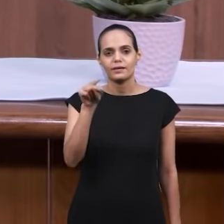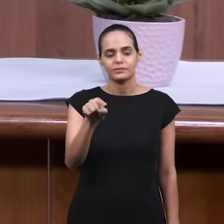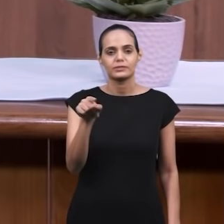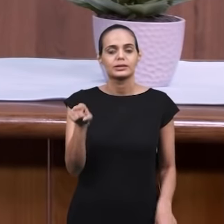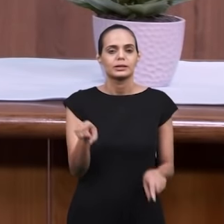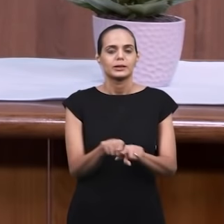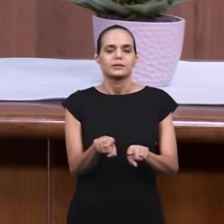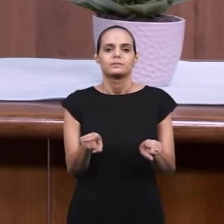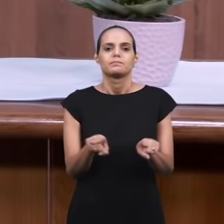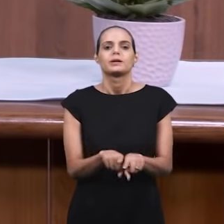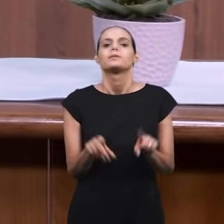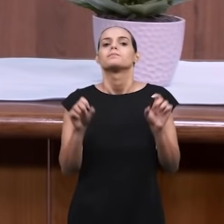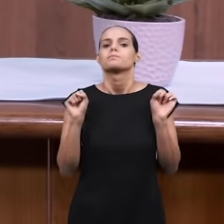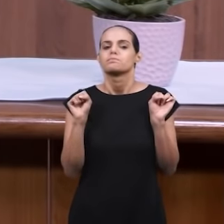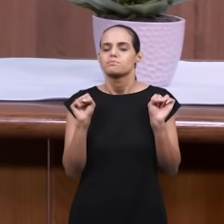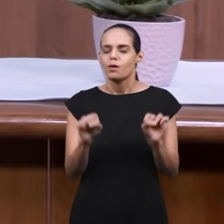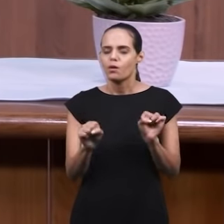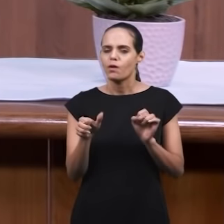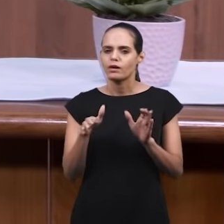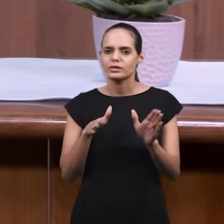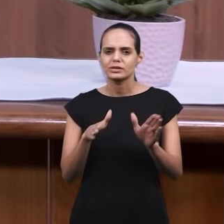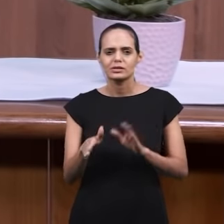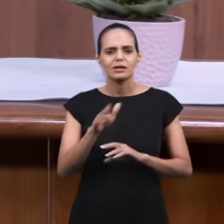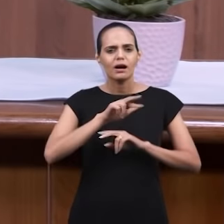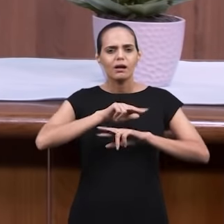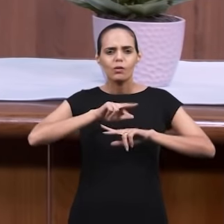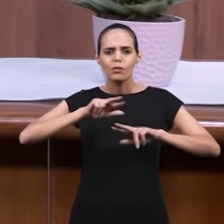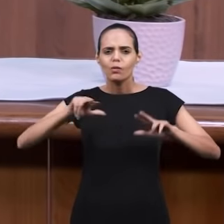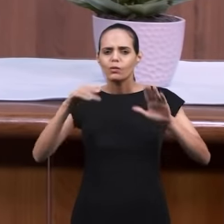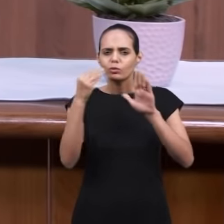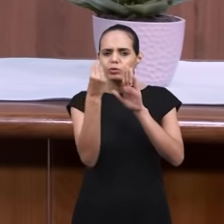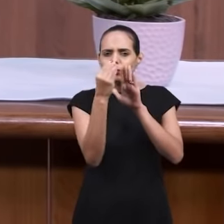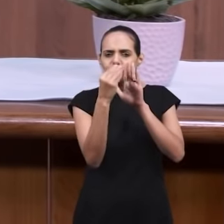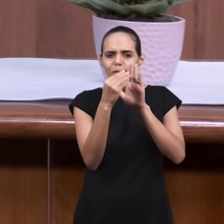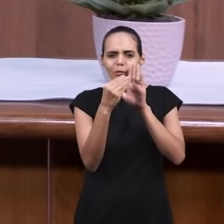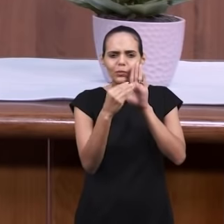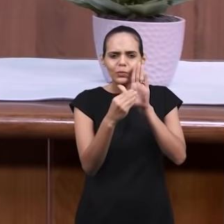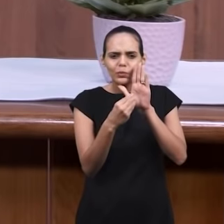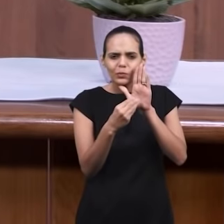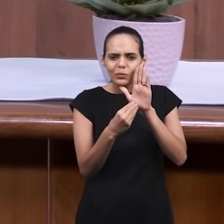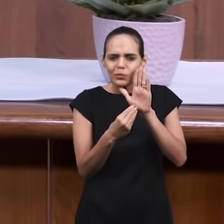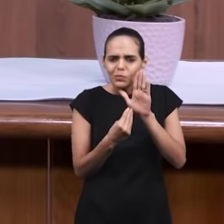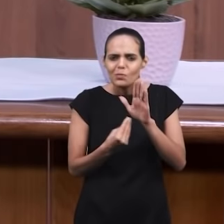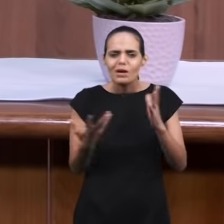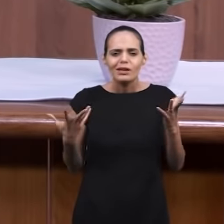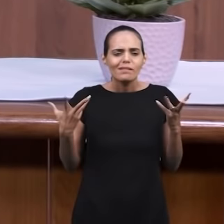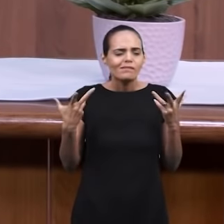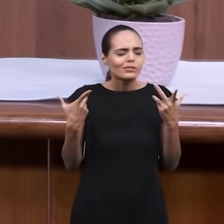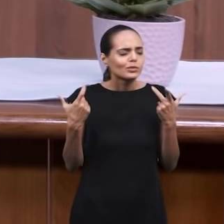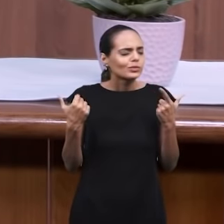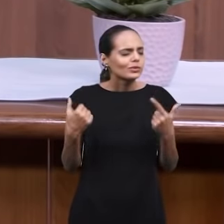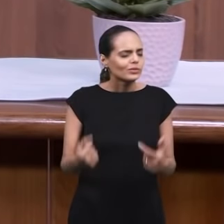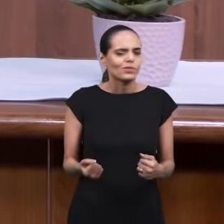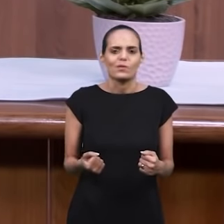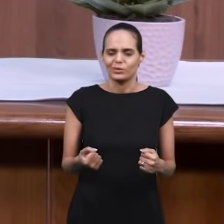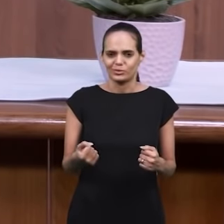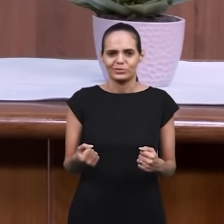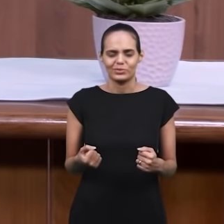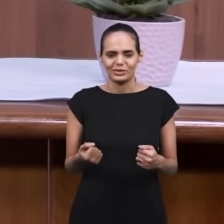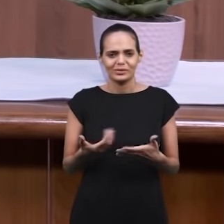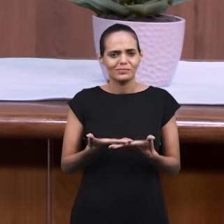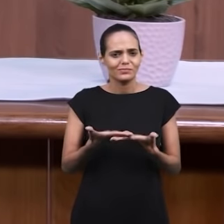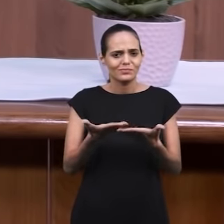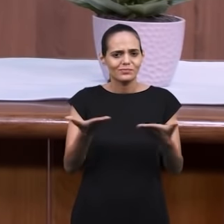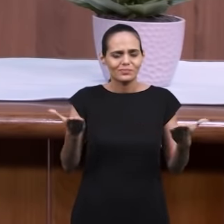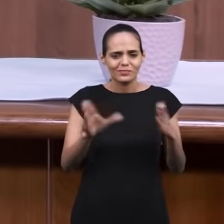pode ter acesso a muitos outros conteúdos, uma quantidade notável de conteúdos que estão disponíveis